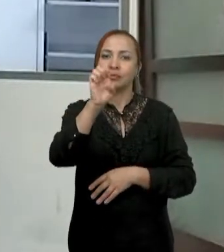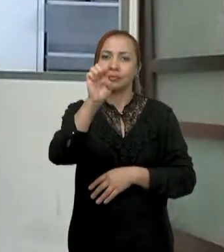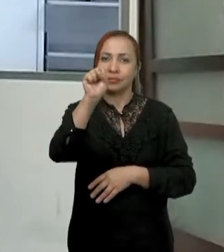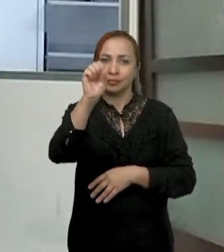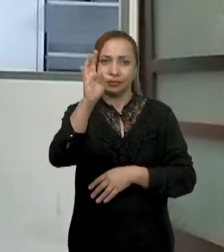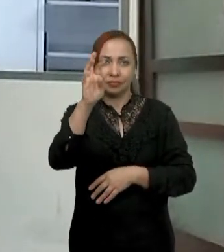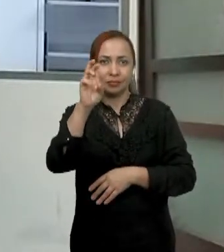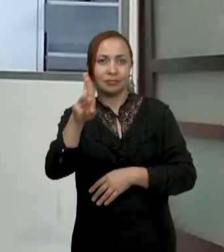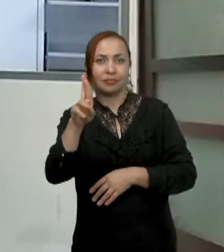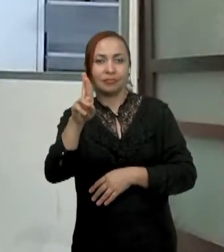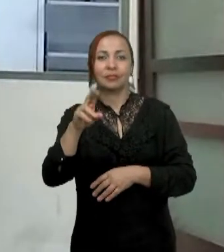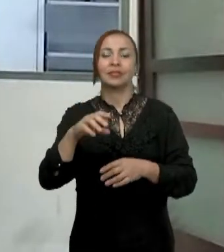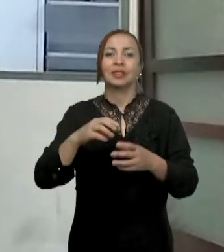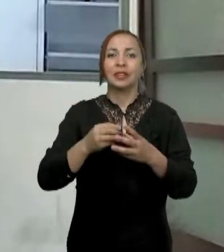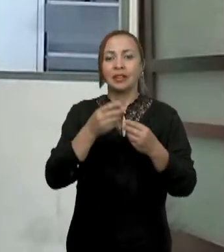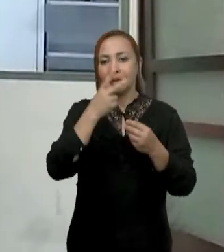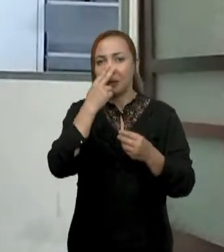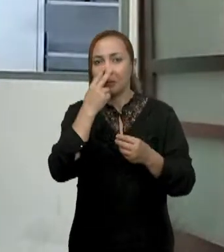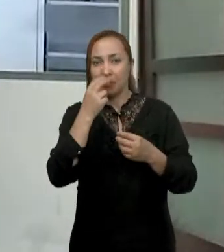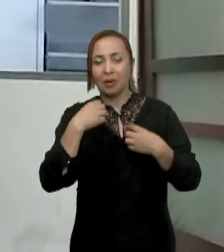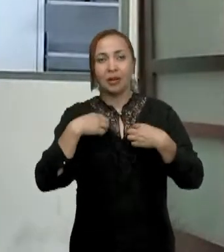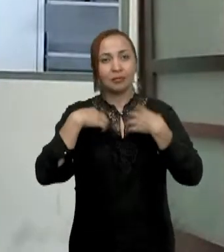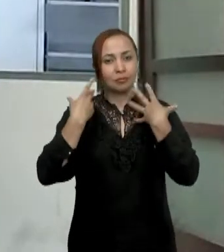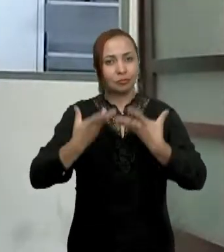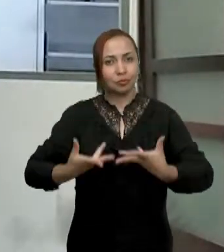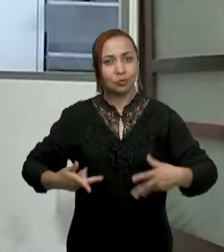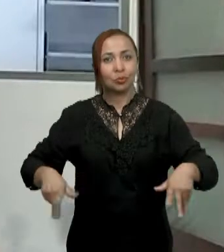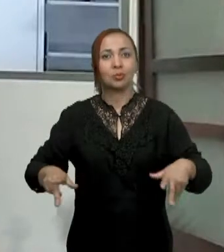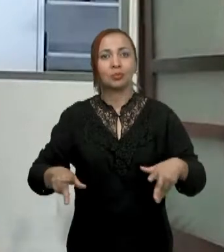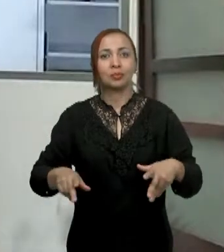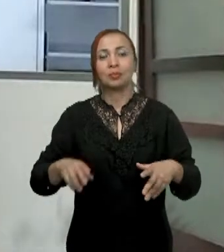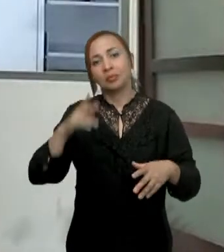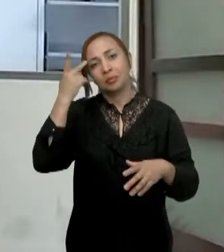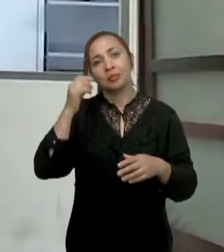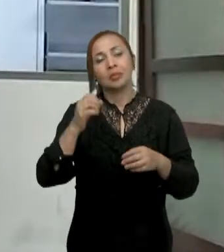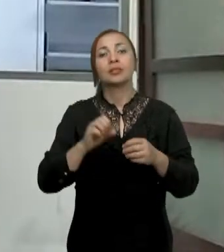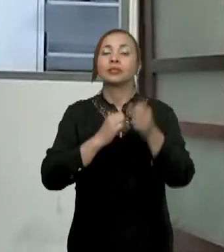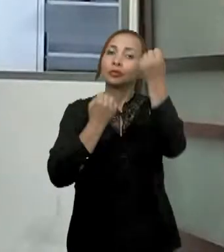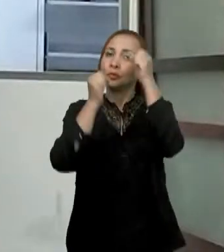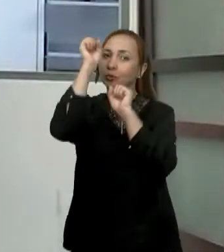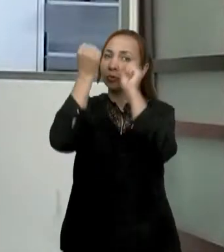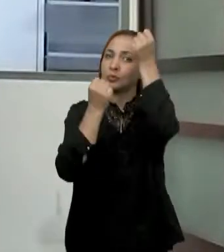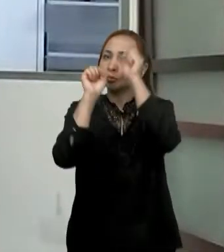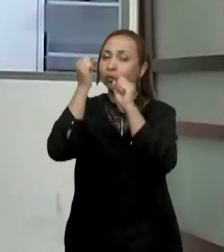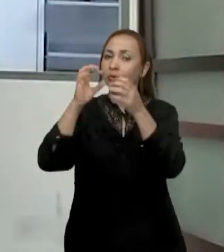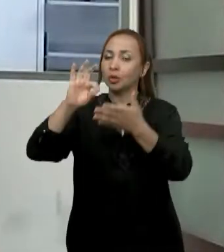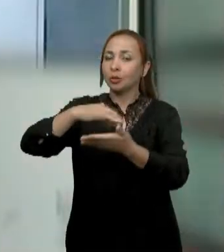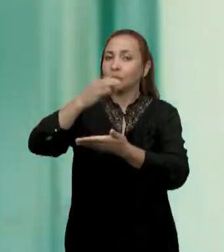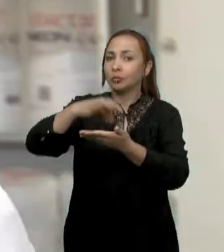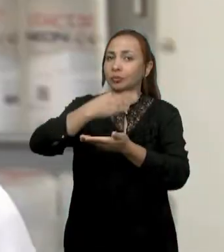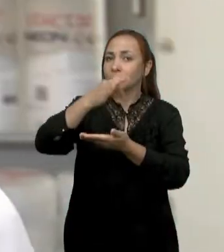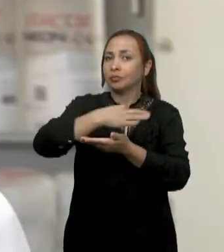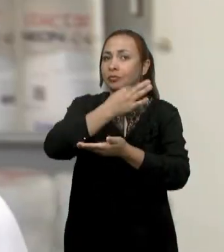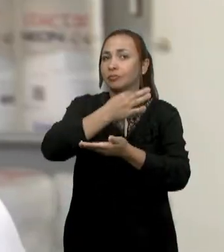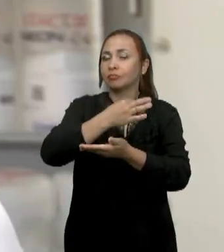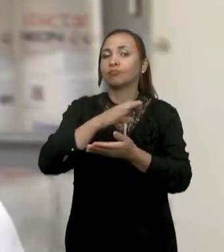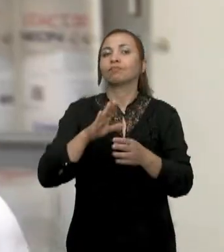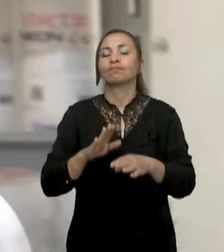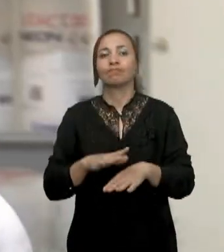O poliéster, que é uma fibra sintética amplamente utilizado, né, pela indústria têxtil. Uma